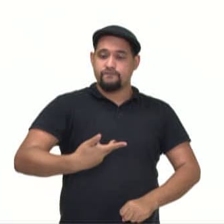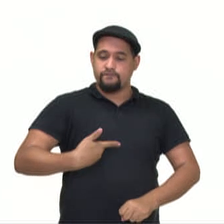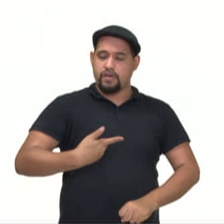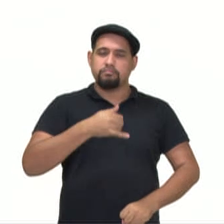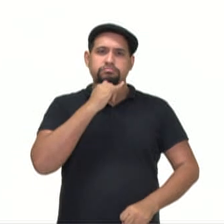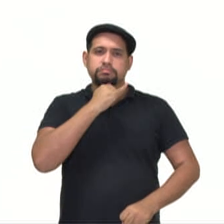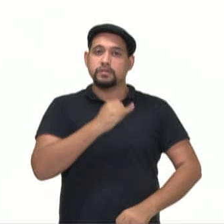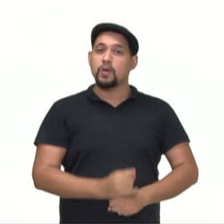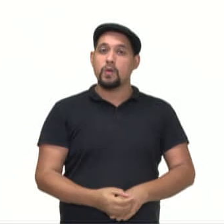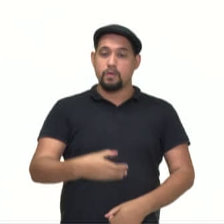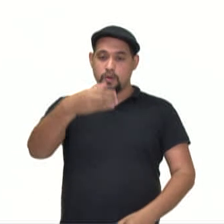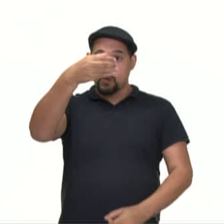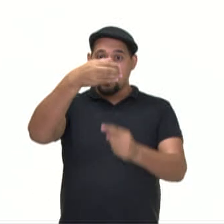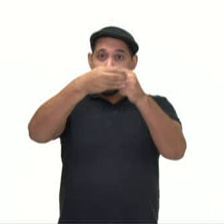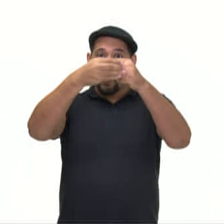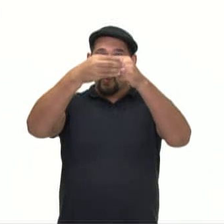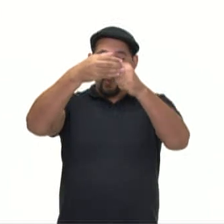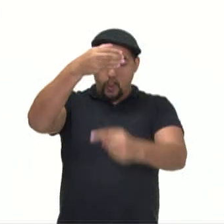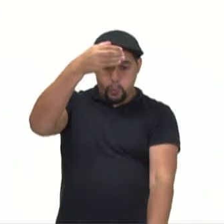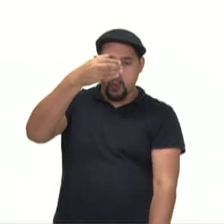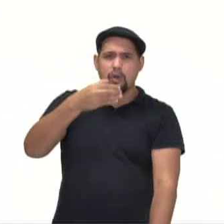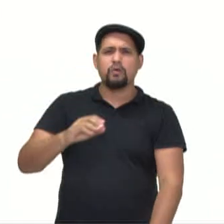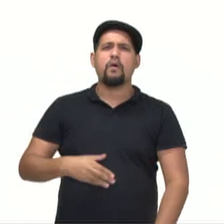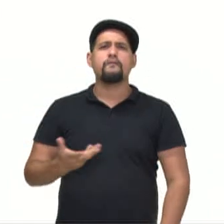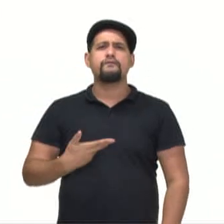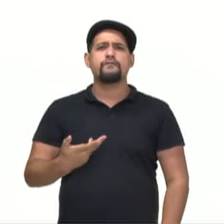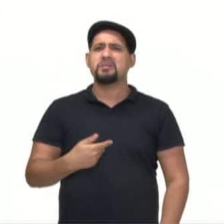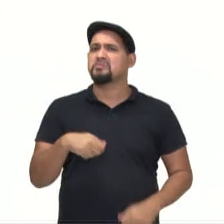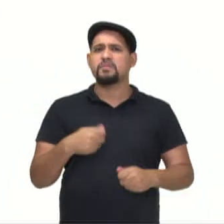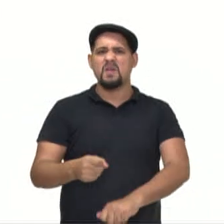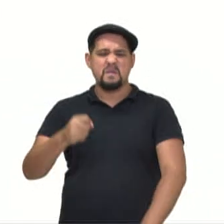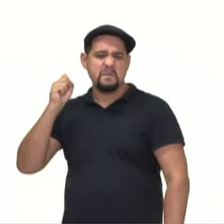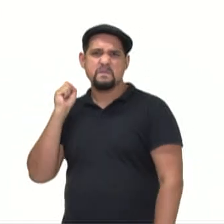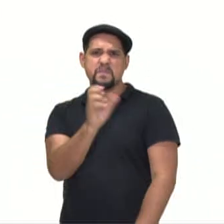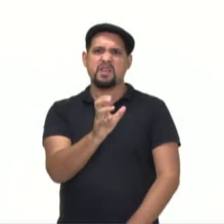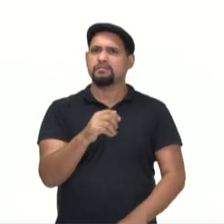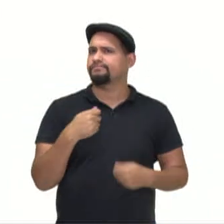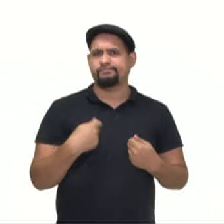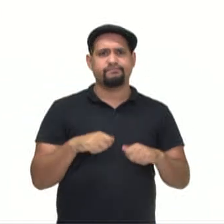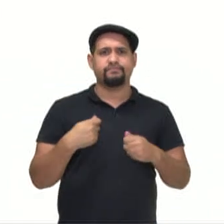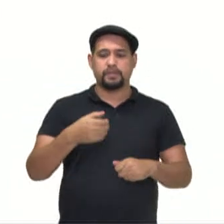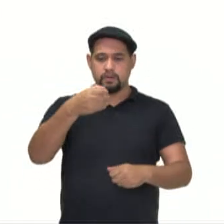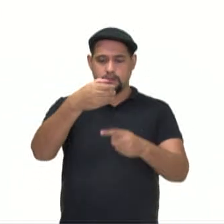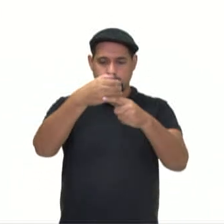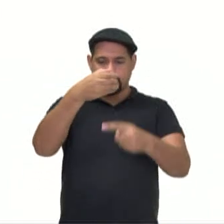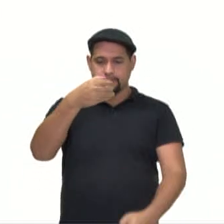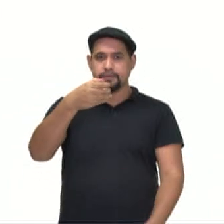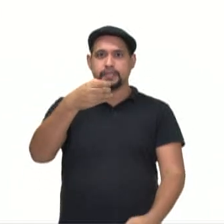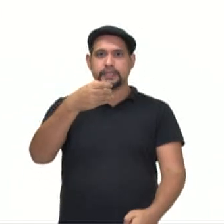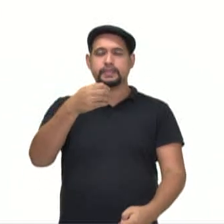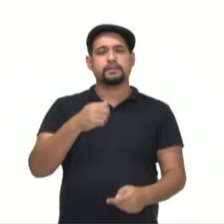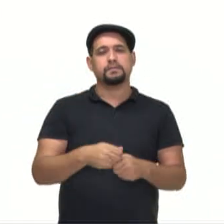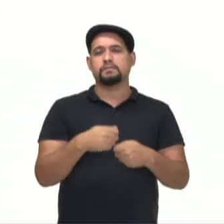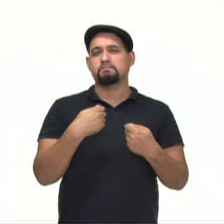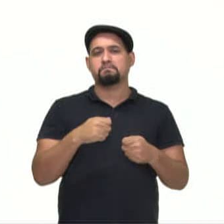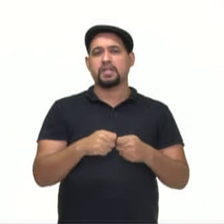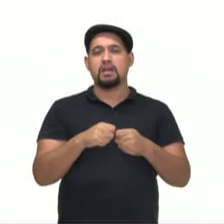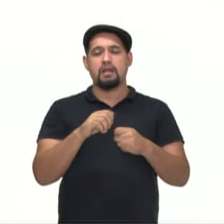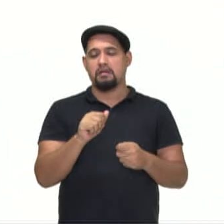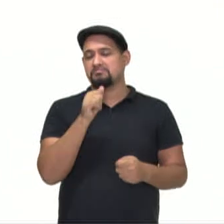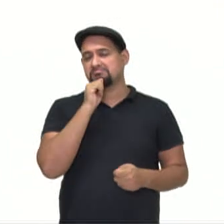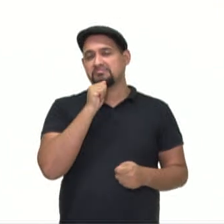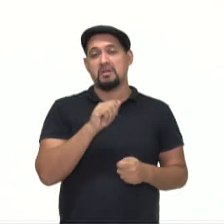livre, ou seja, um objeto que cai de uma certa altura sem ser arremessado. E em condições ideais, ou seja, sem resistência do